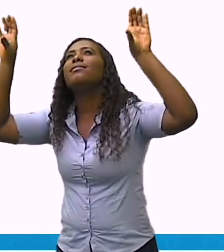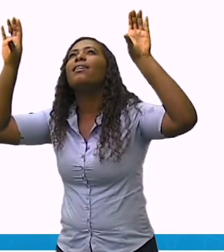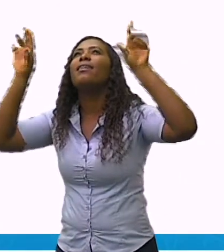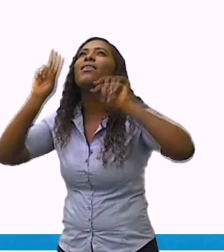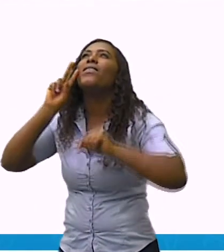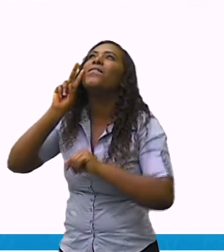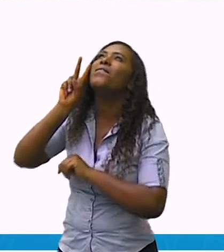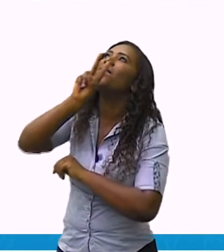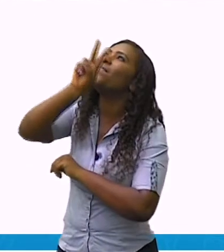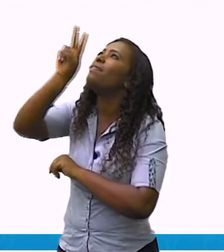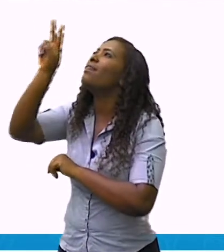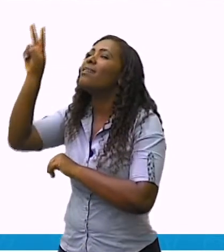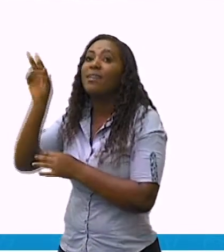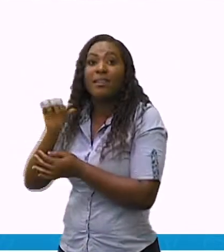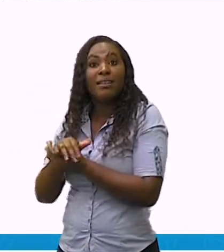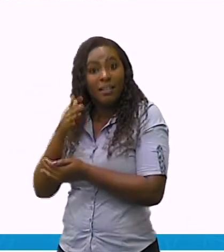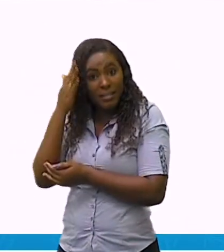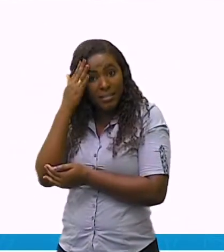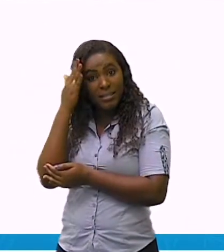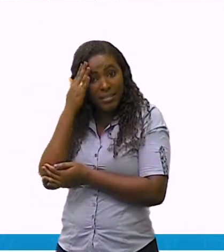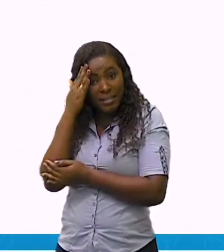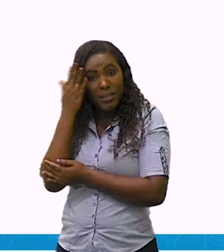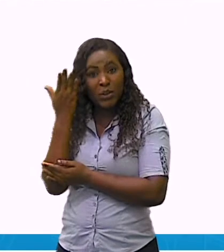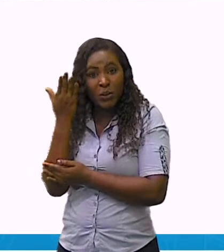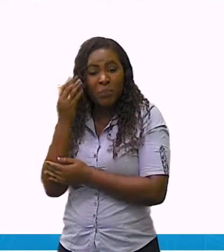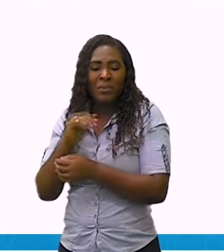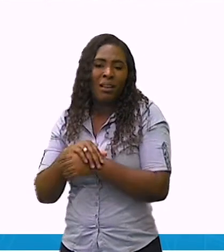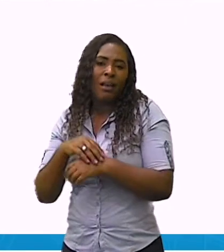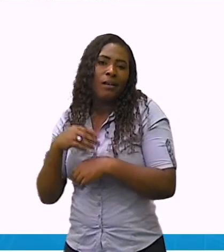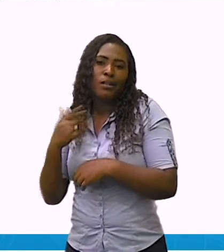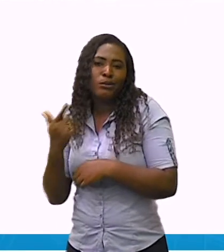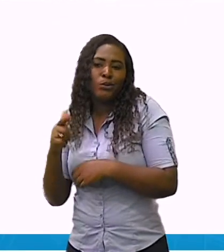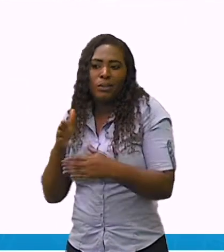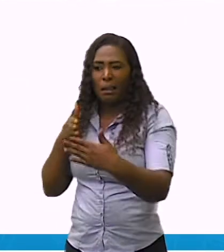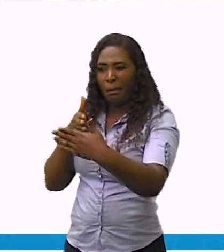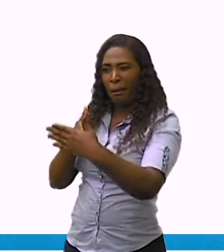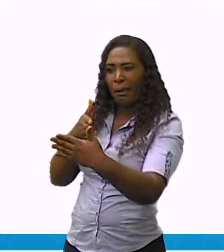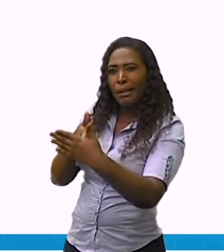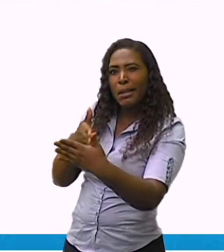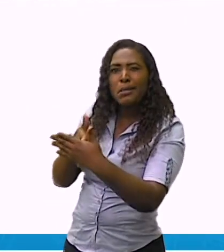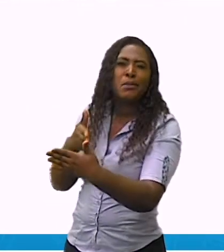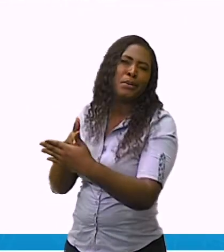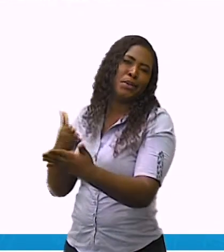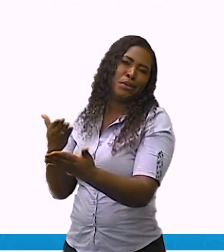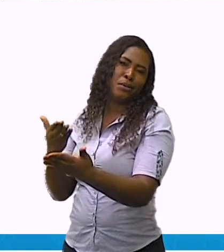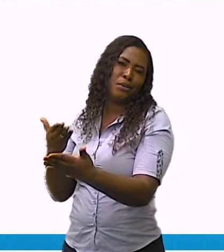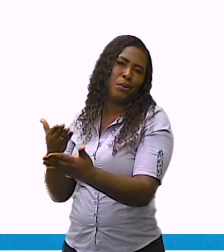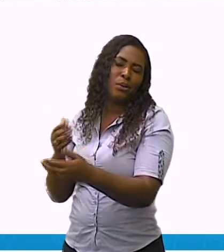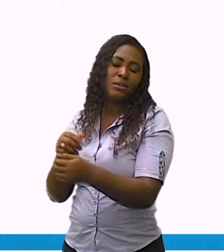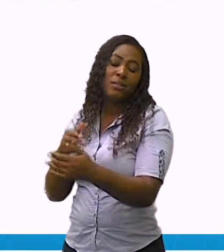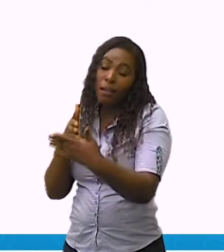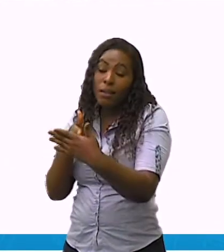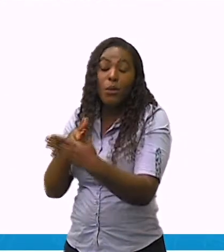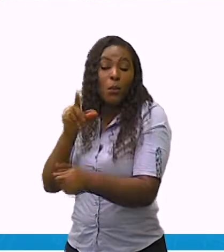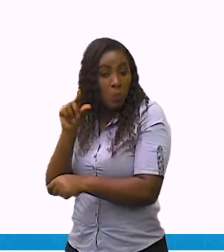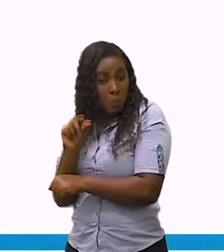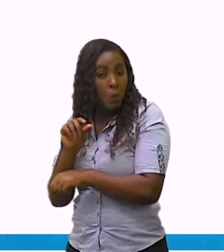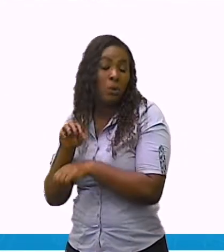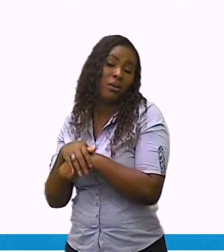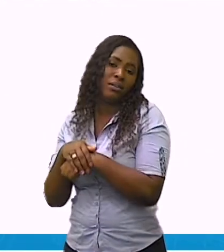uma menor quantidade de restrições e oferecem igual acesso